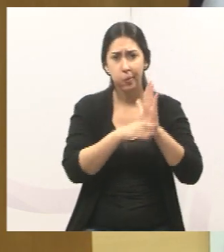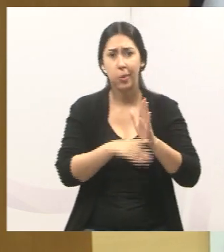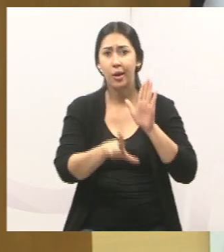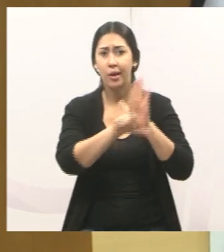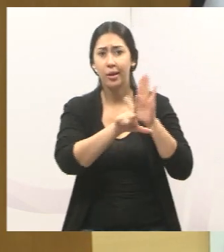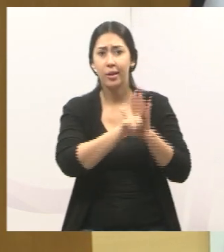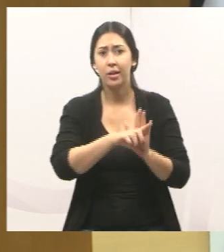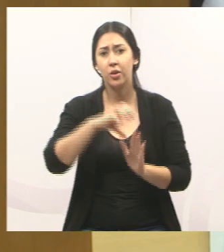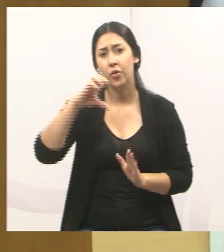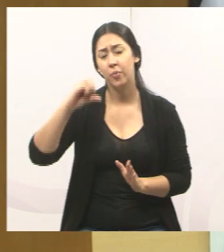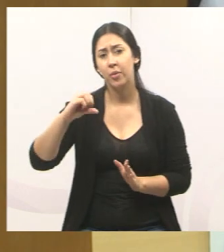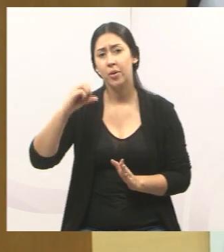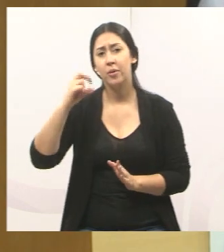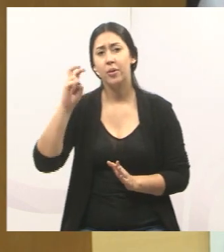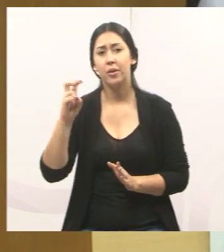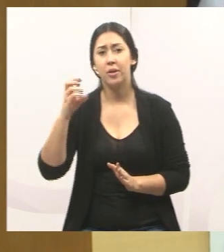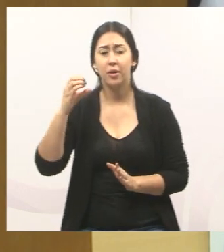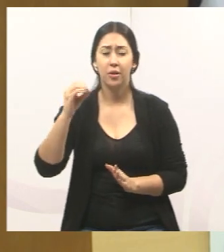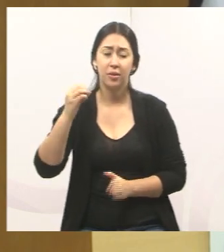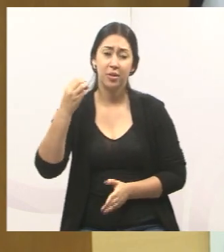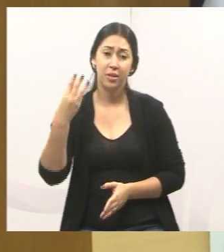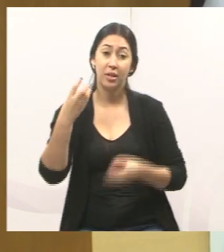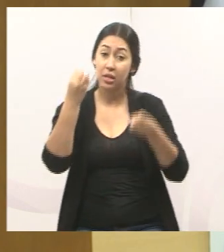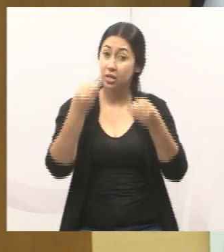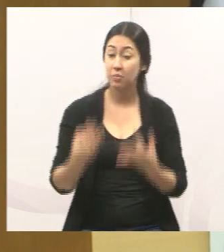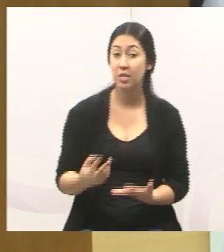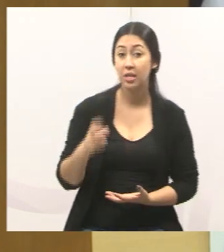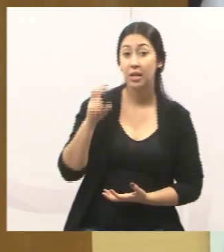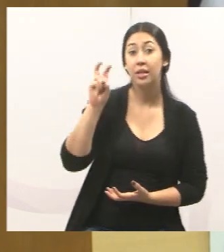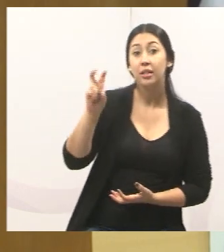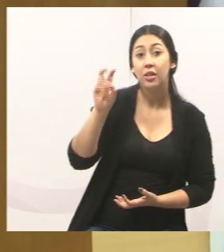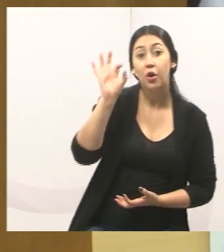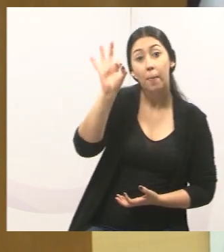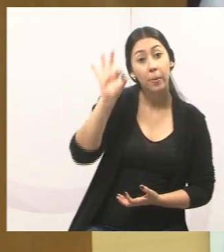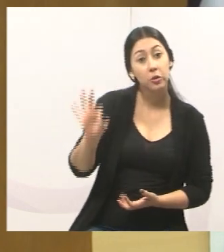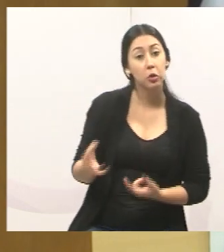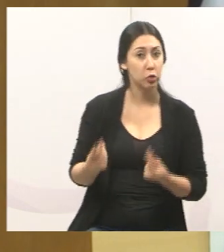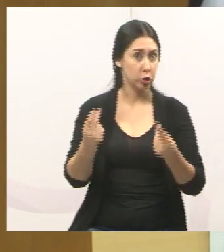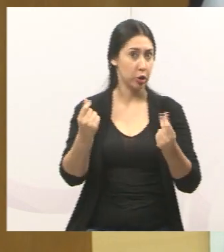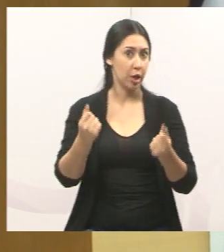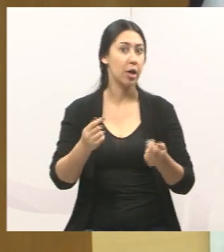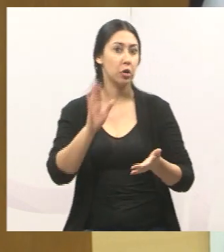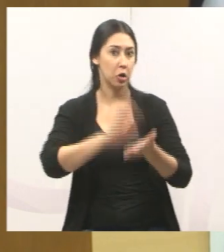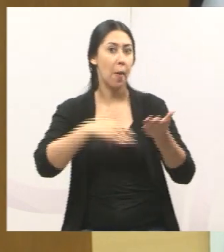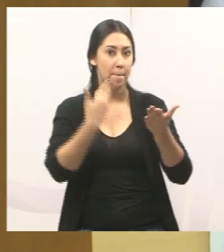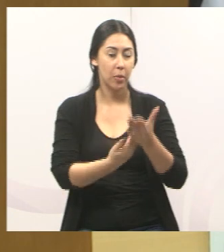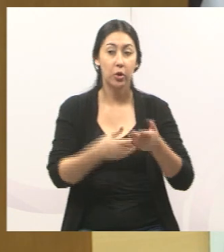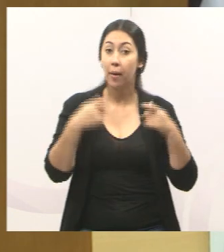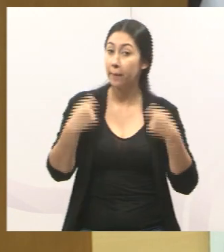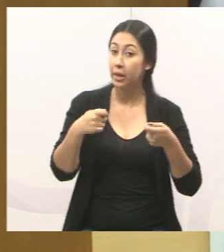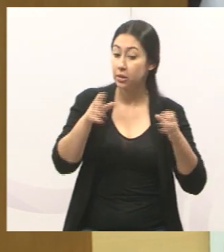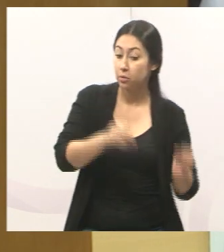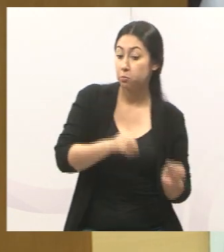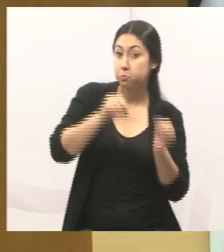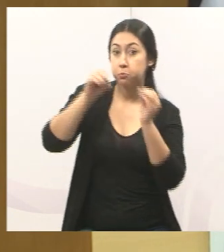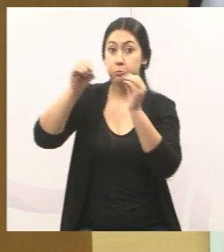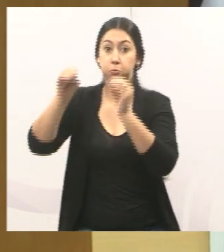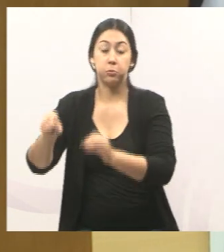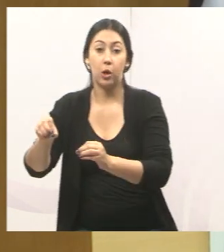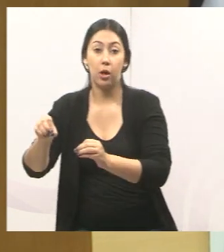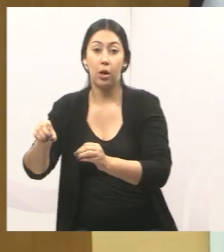9.503 de 97, que diz que 5% do valor arrecadado em multas deve ser direcionado ao FUNSET, que é o Fundo Nacional de